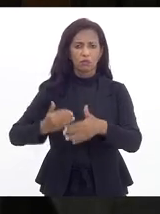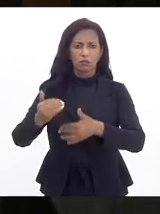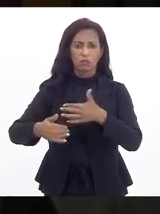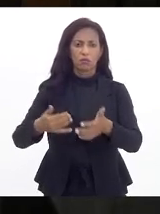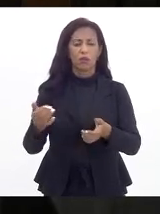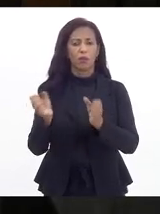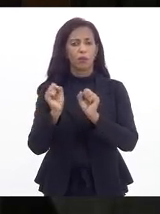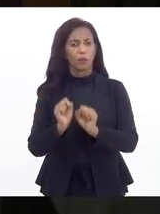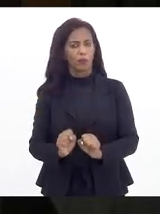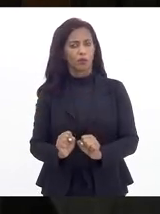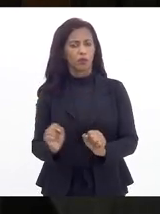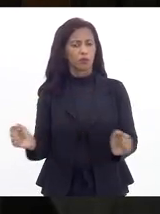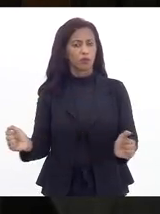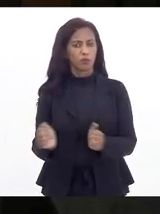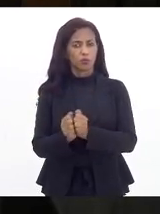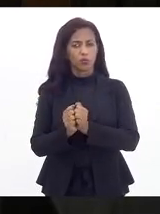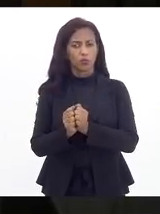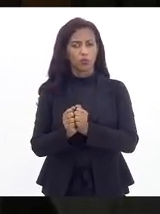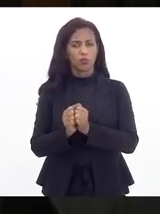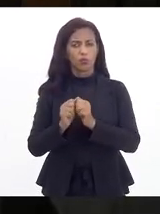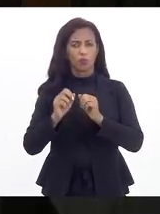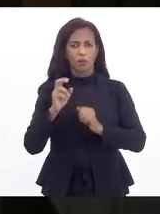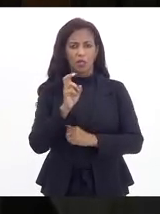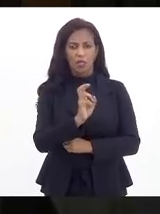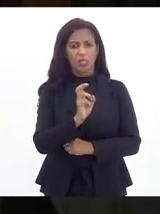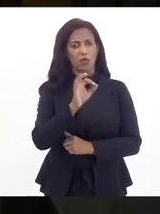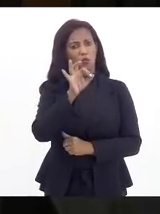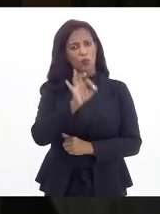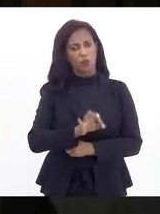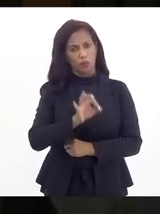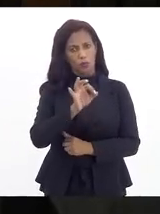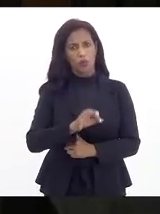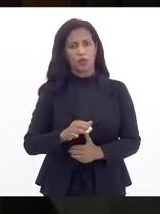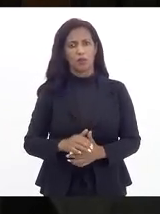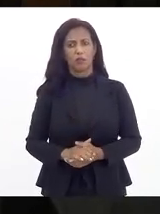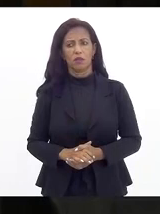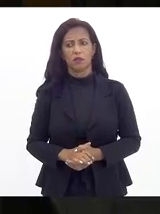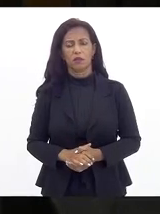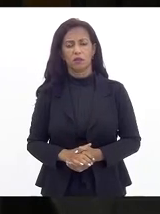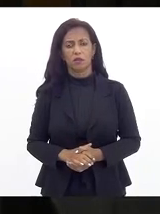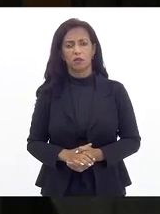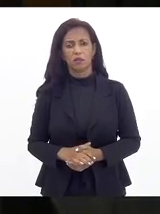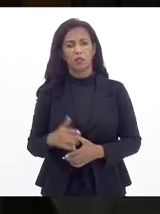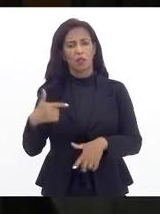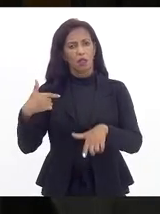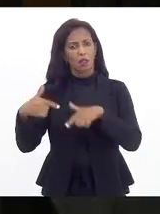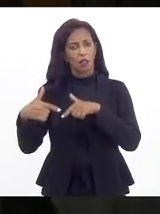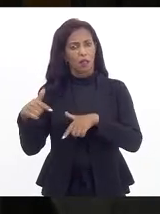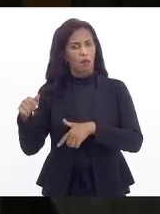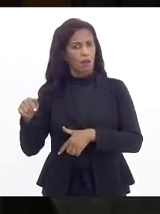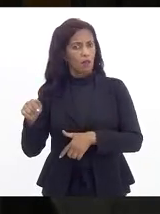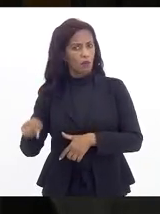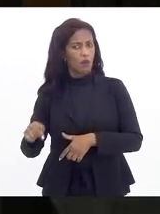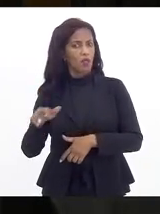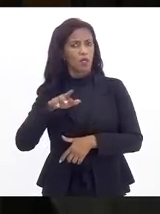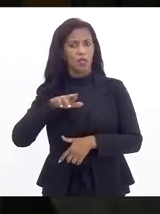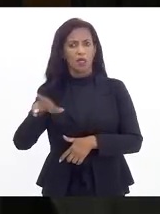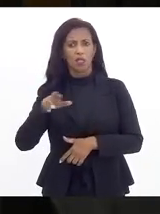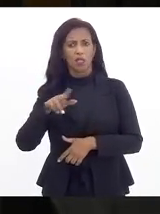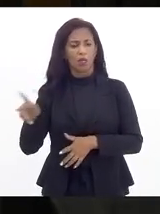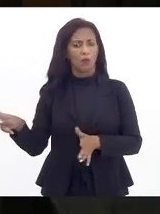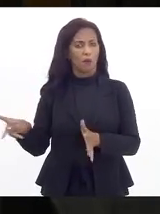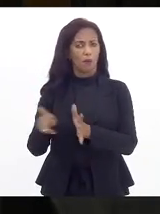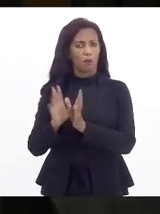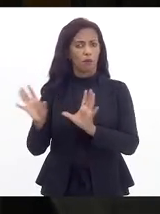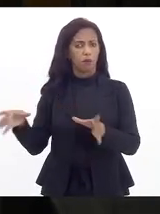que possamos, de uma vez por todas, pegar esses 5% que estão ali e que não representam a maioria, e a